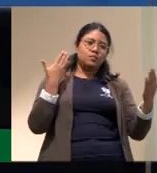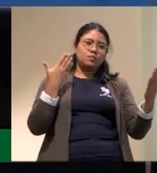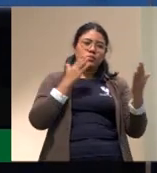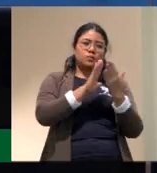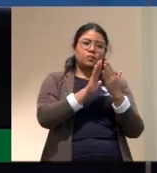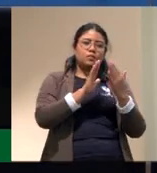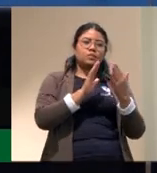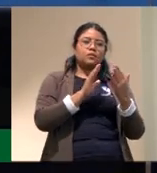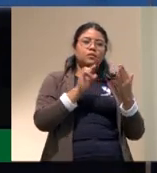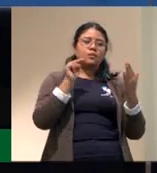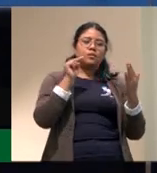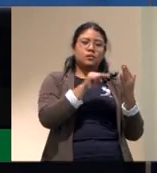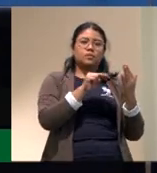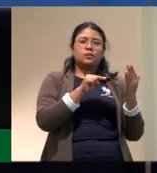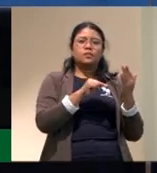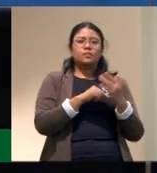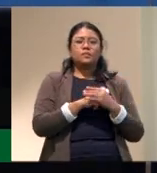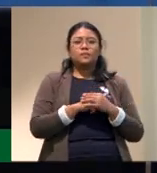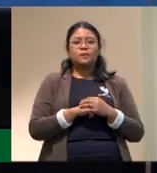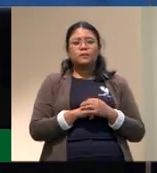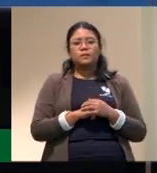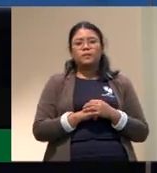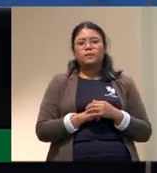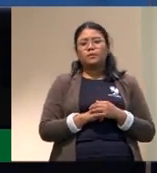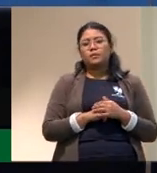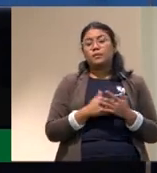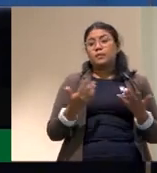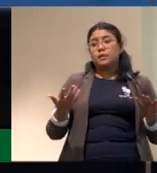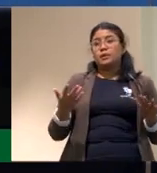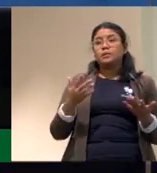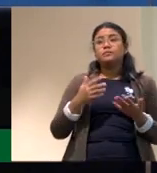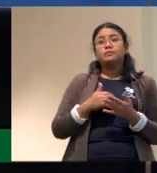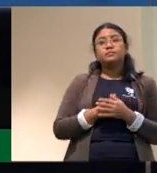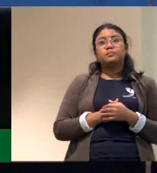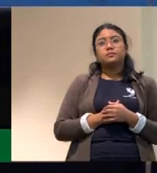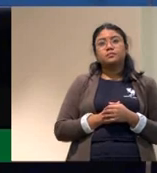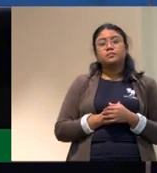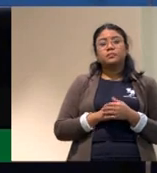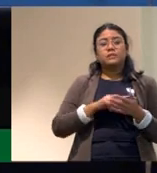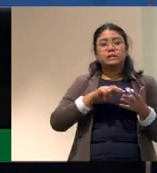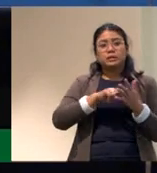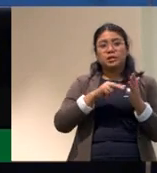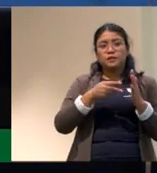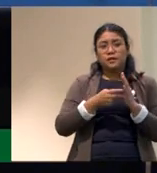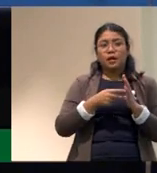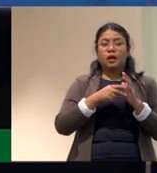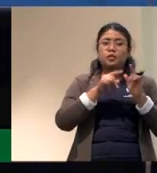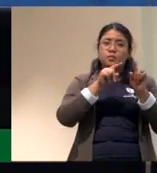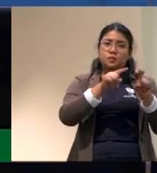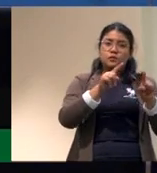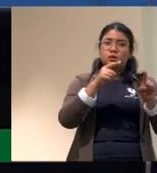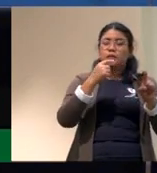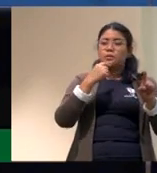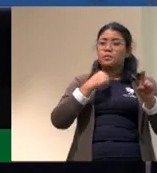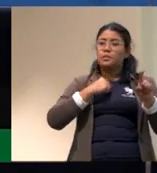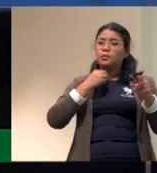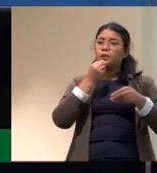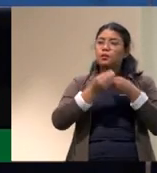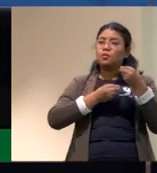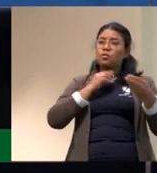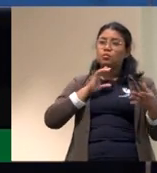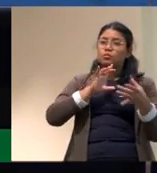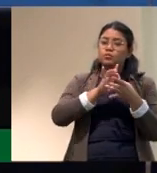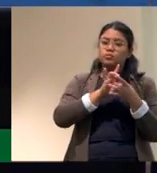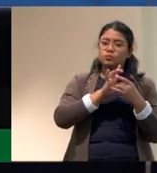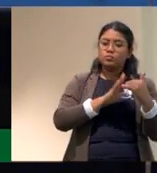confrontação, né, de significados. O que significa para mim, o que significa para você, como que a gente constrói